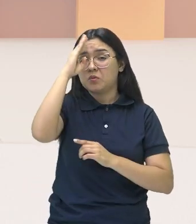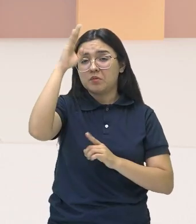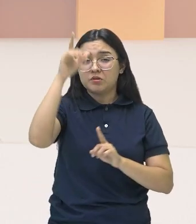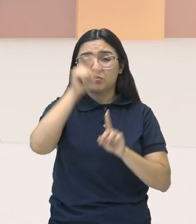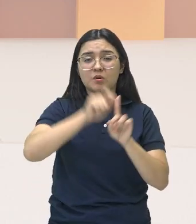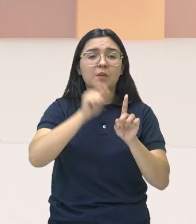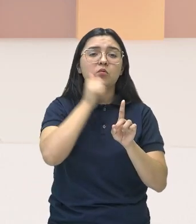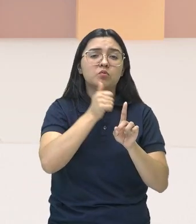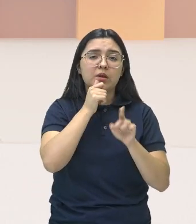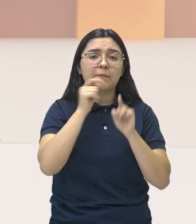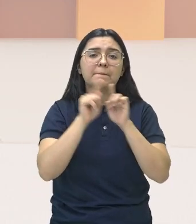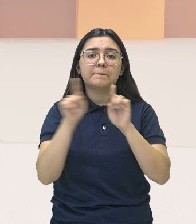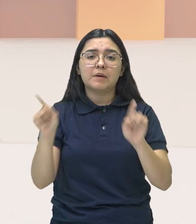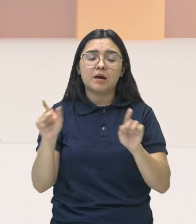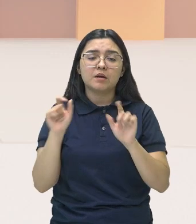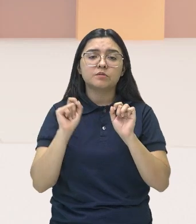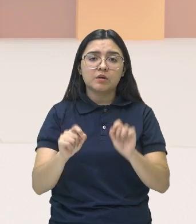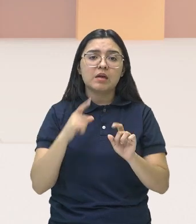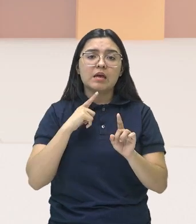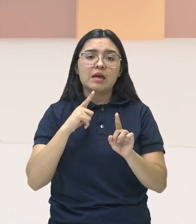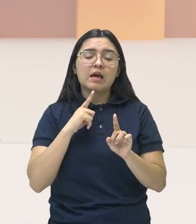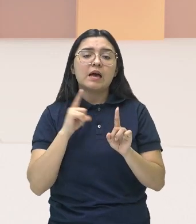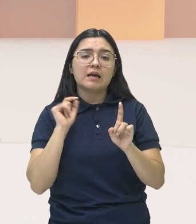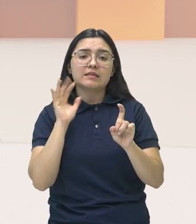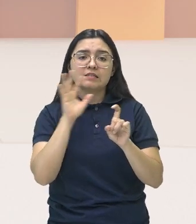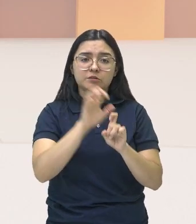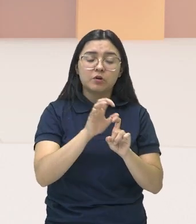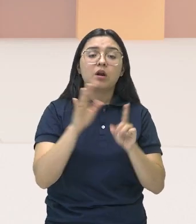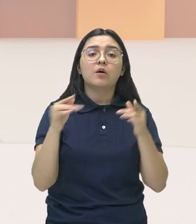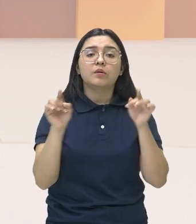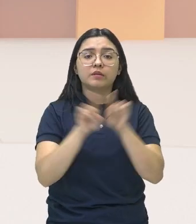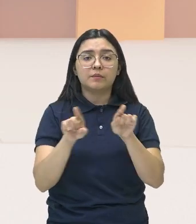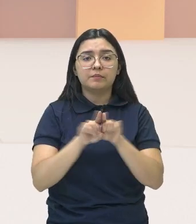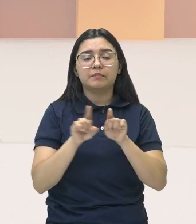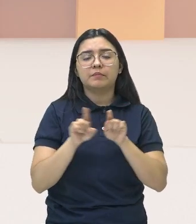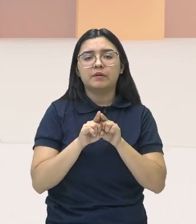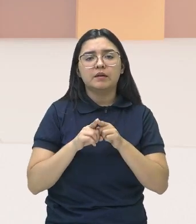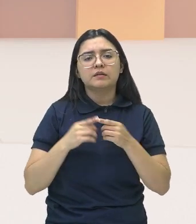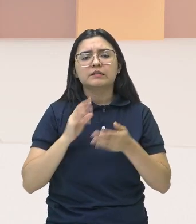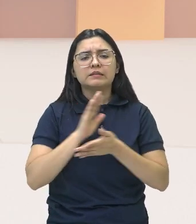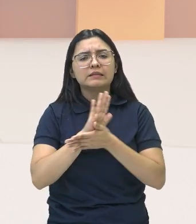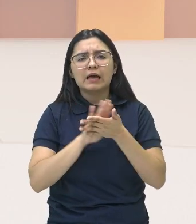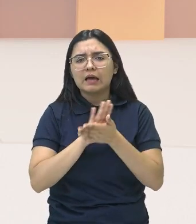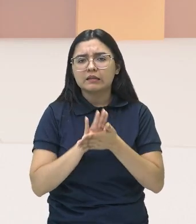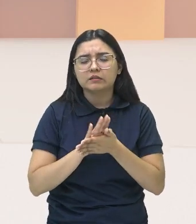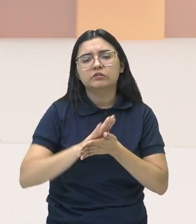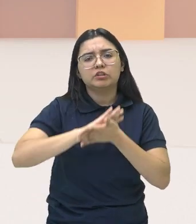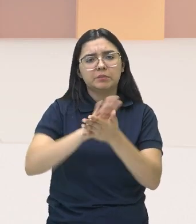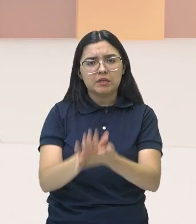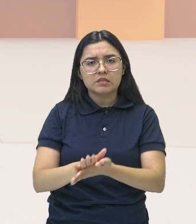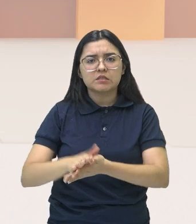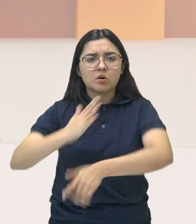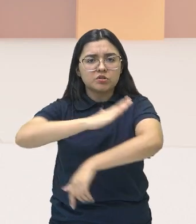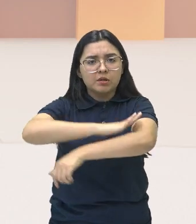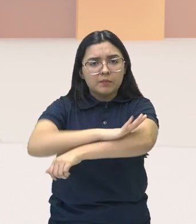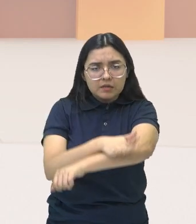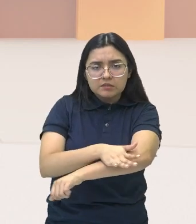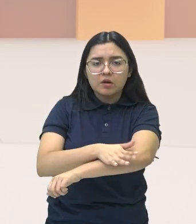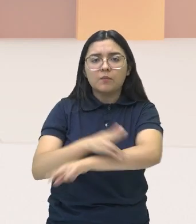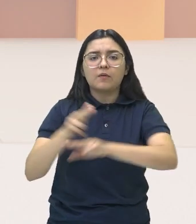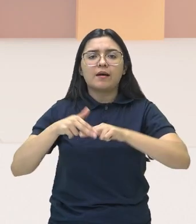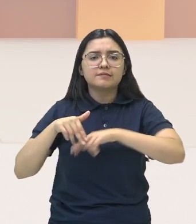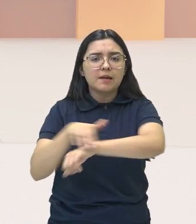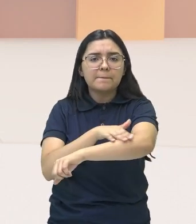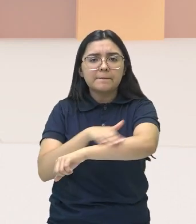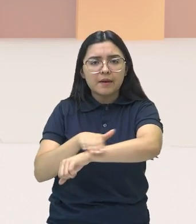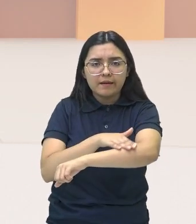mas também assédio moral, que não haja nenhum tipo de discriminação pela cor da pele, né,